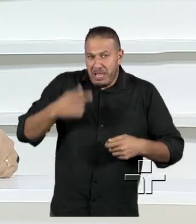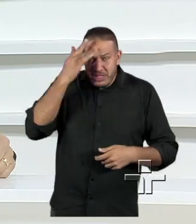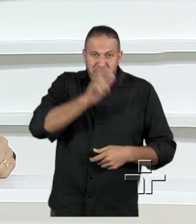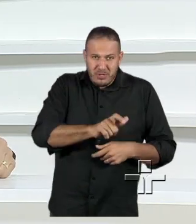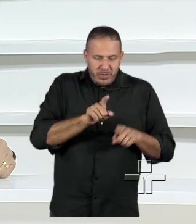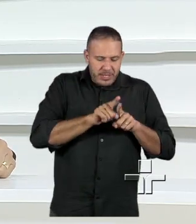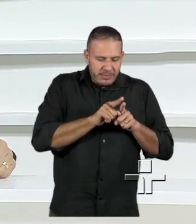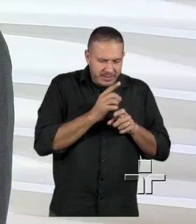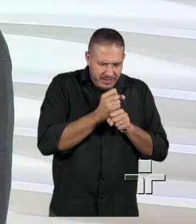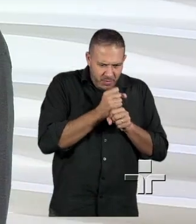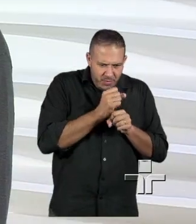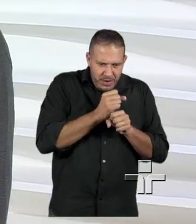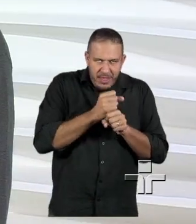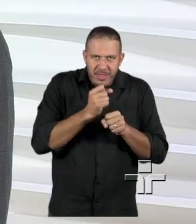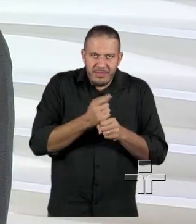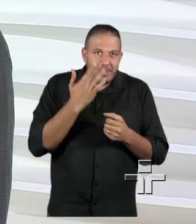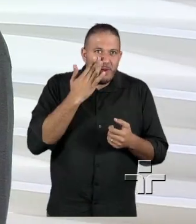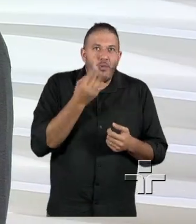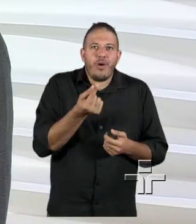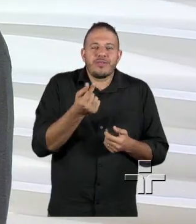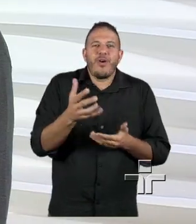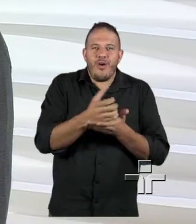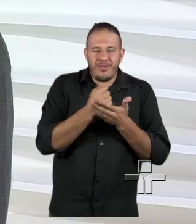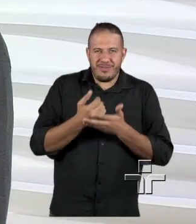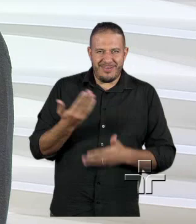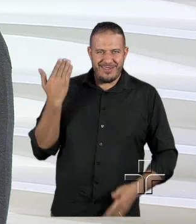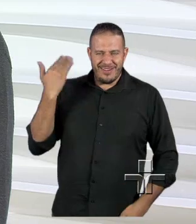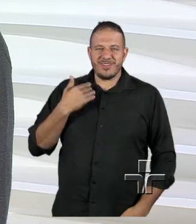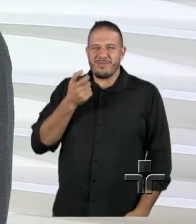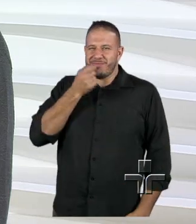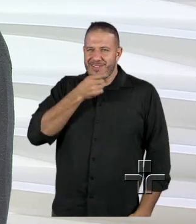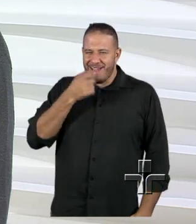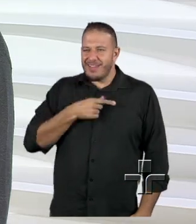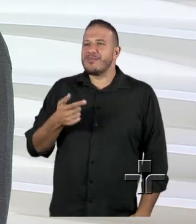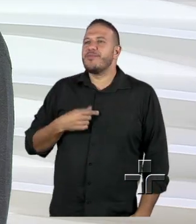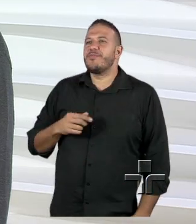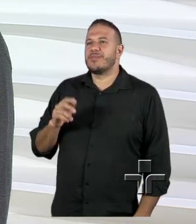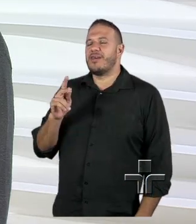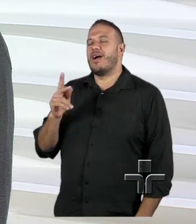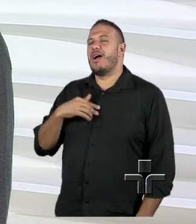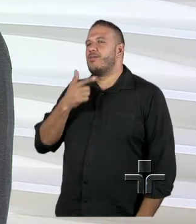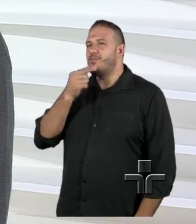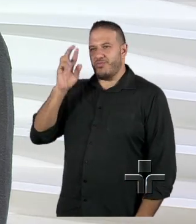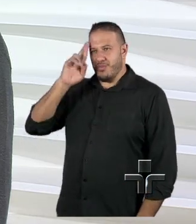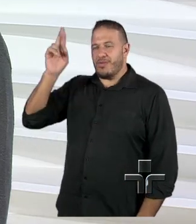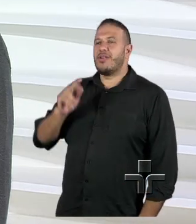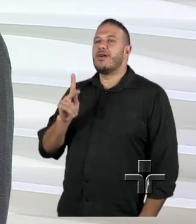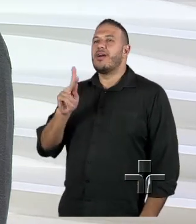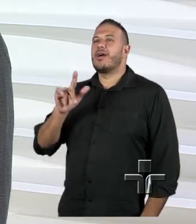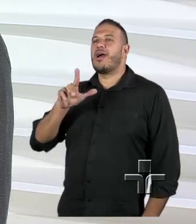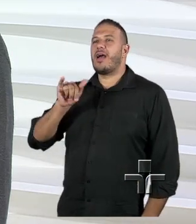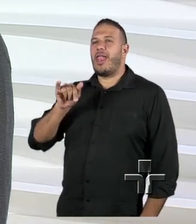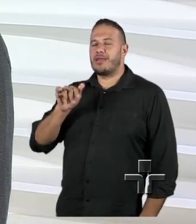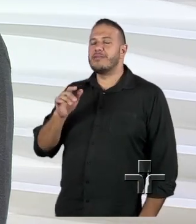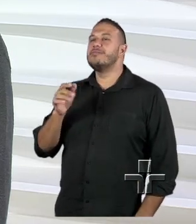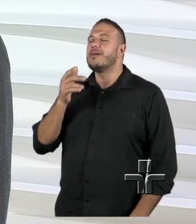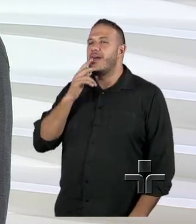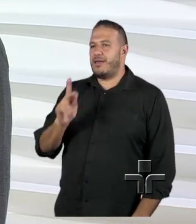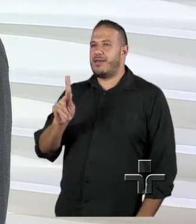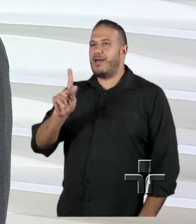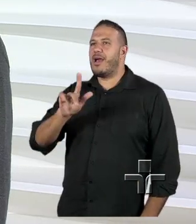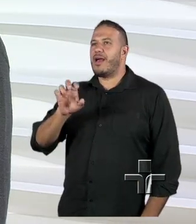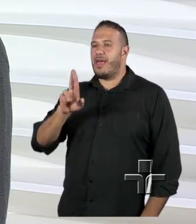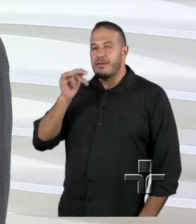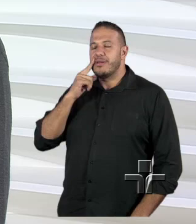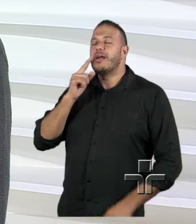essa conta, né? O Sr. Klein tinha uma piada interessante, que ele falava que trabalhava com 1%, ele comprava por 1 e vendia por